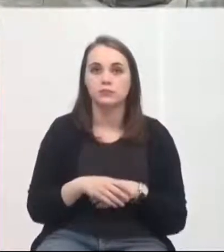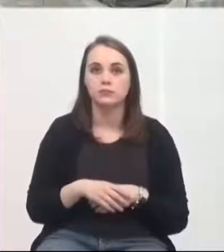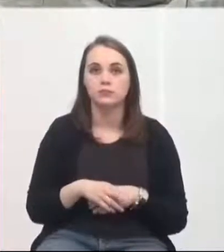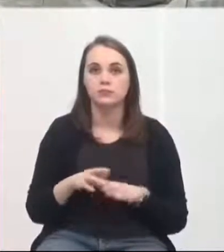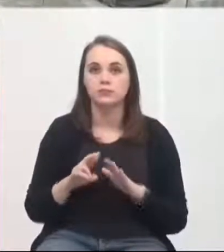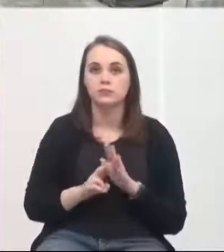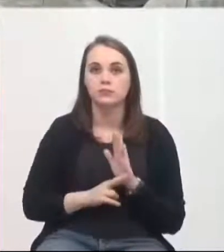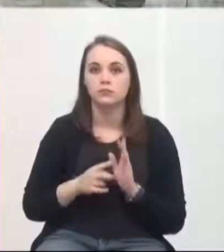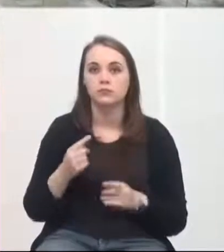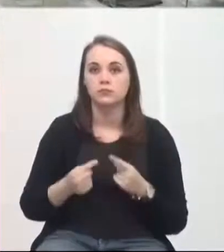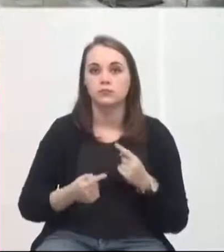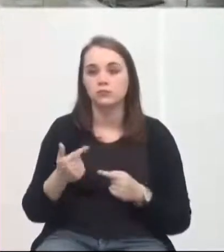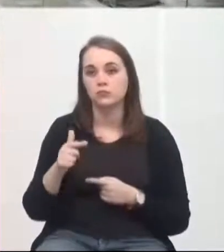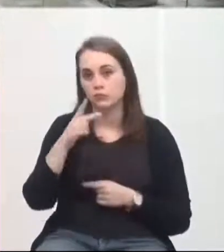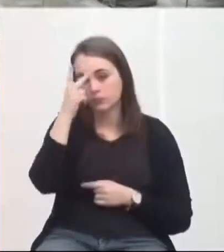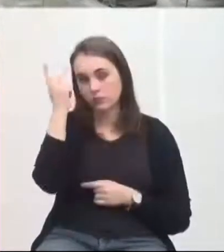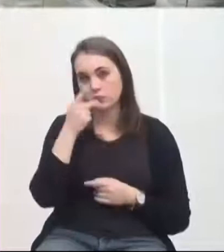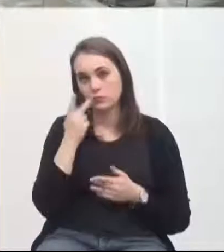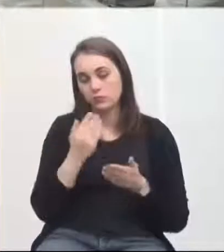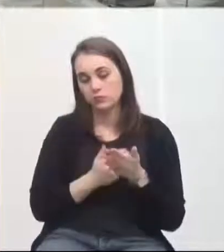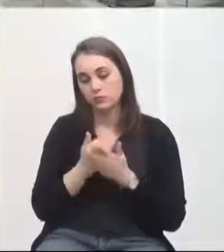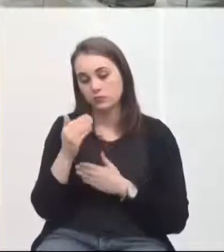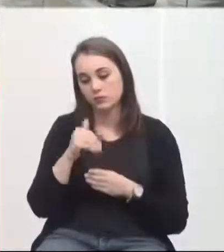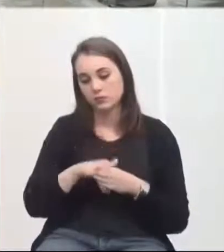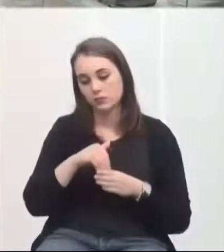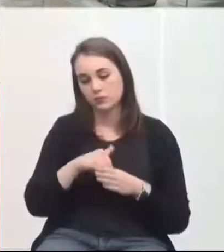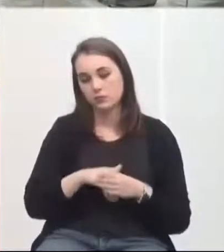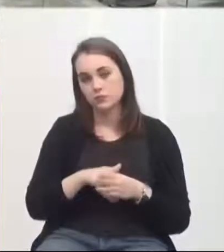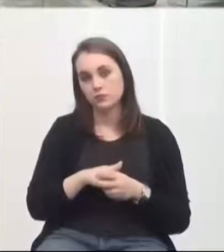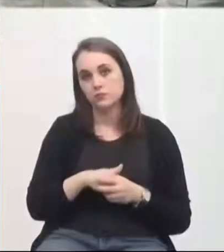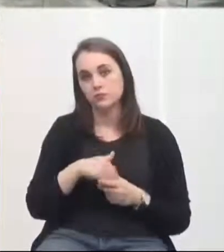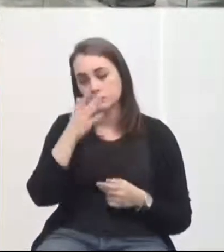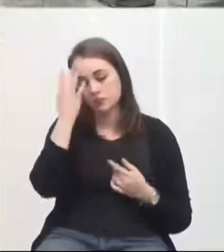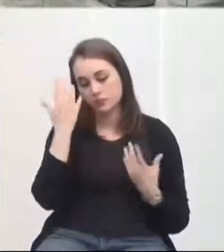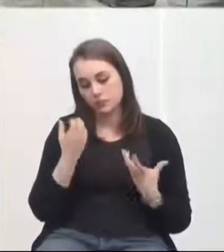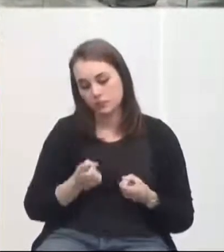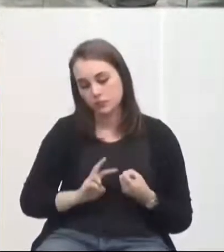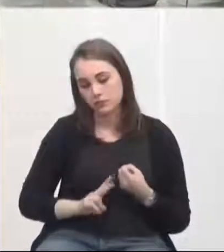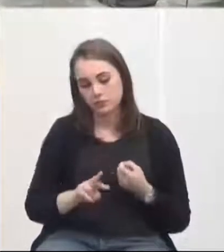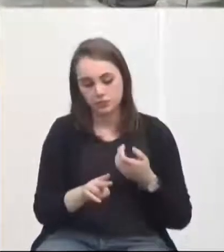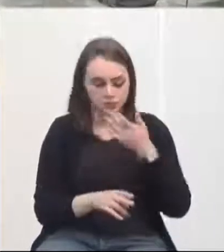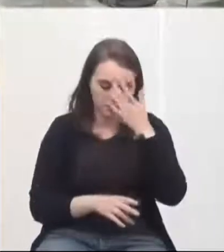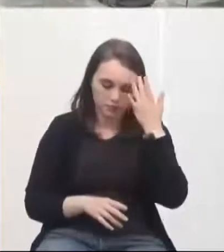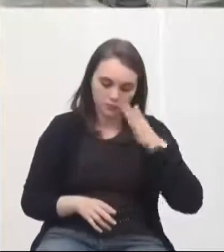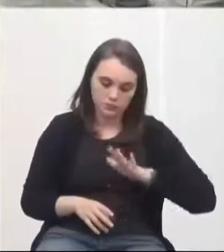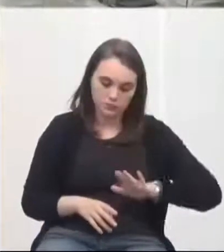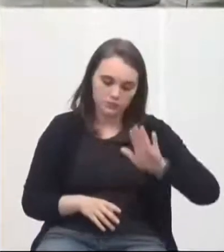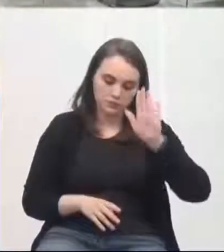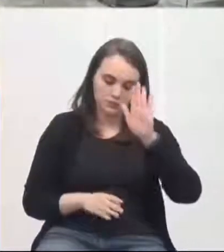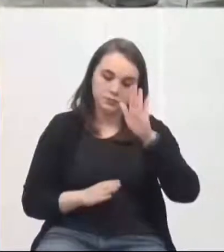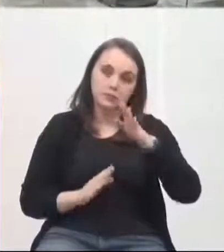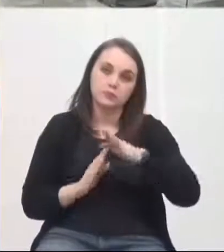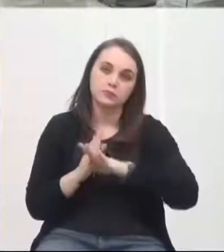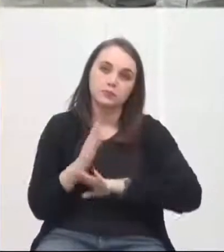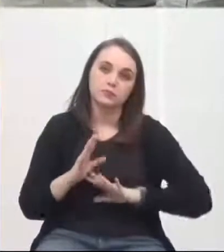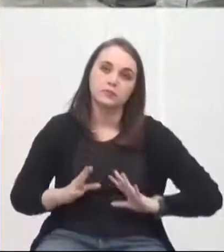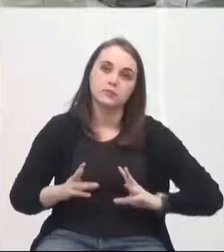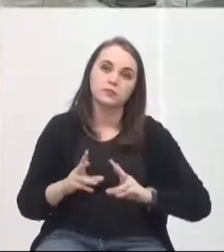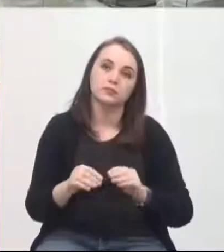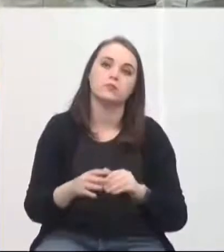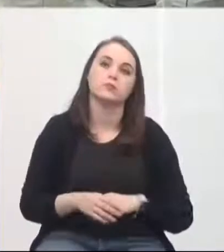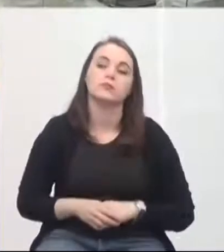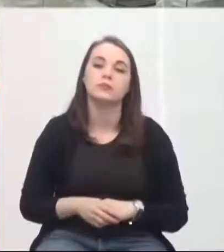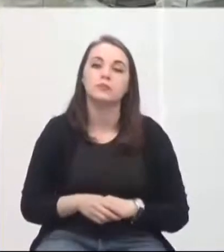discussão. Não havendo quem queira discutir, está em votação. Os favoráveis permaneçam como estão, os contrários se manifestem. Aprovado